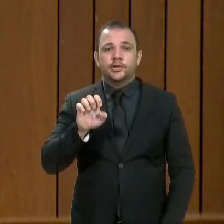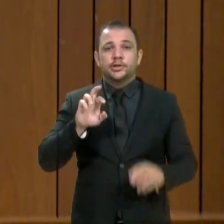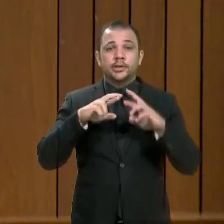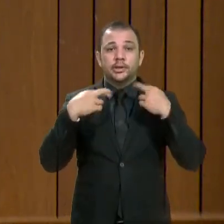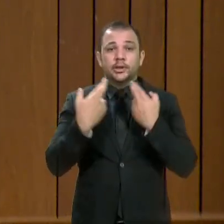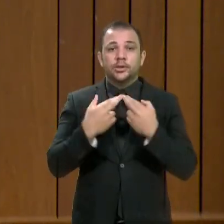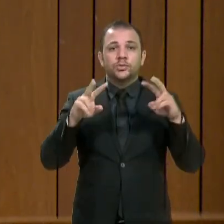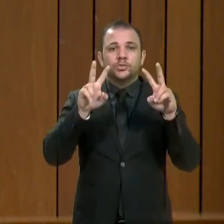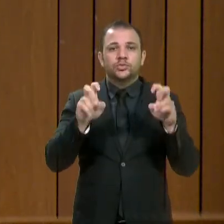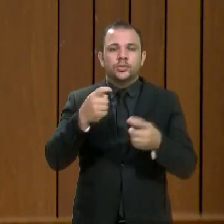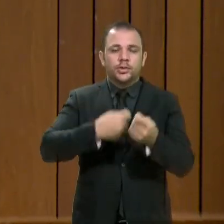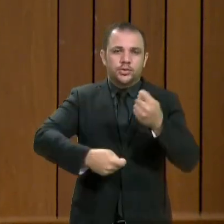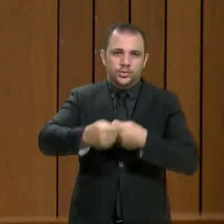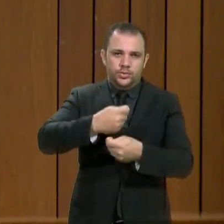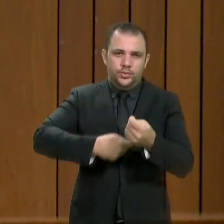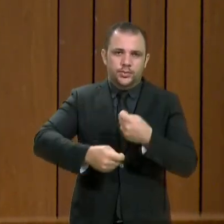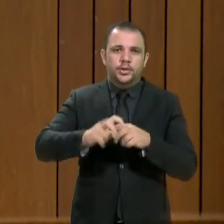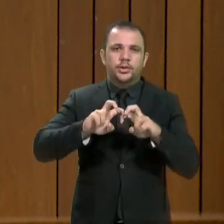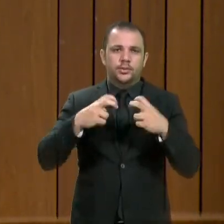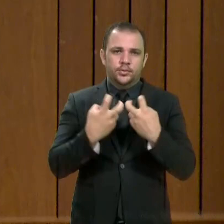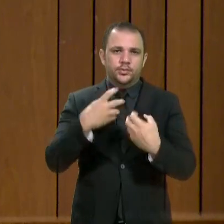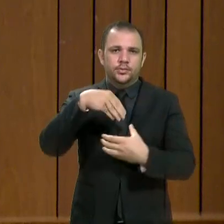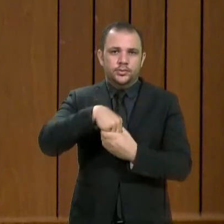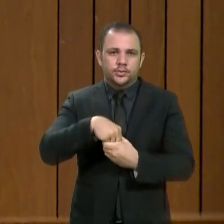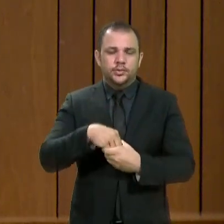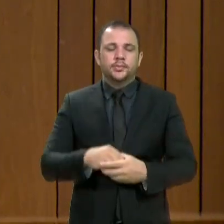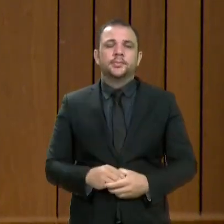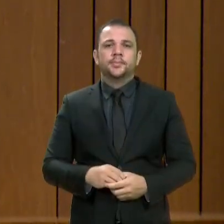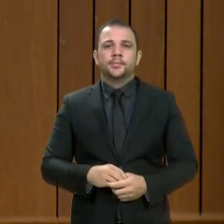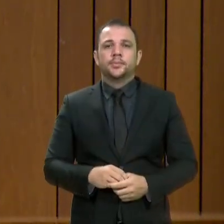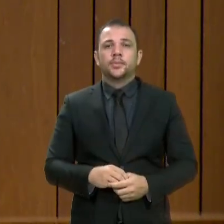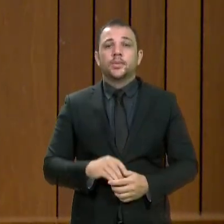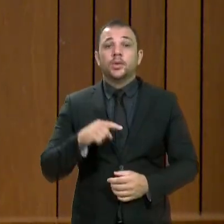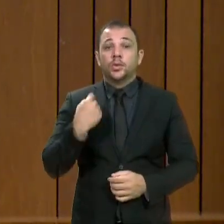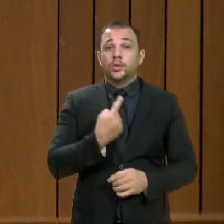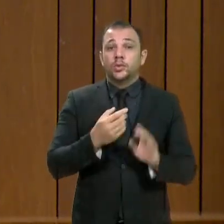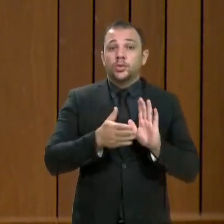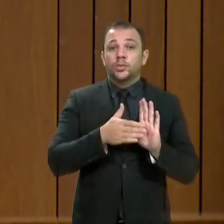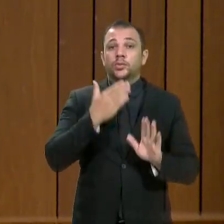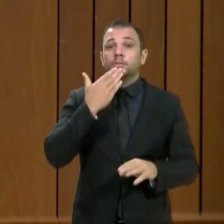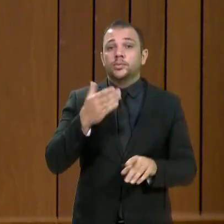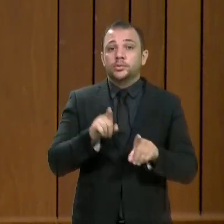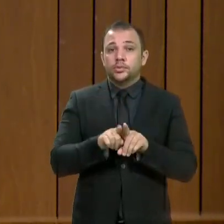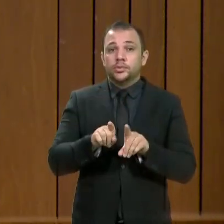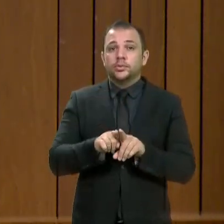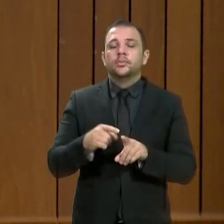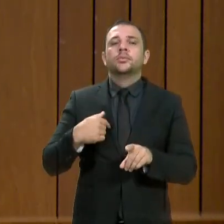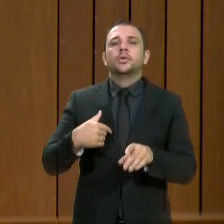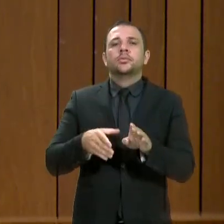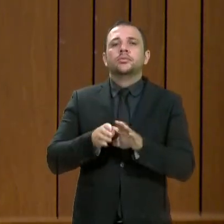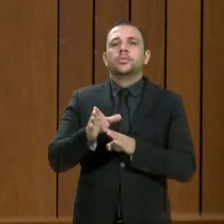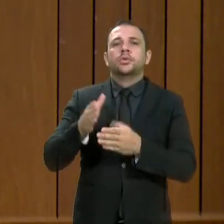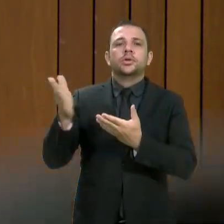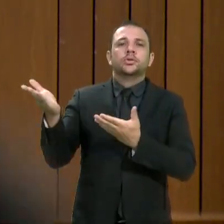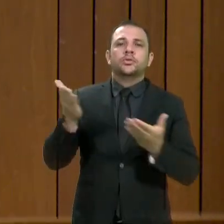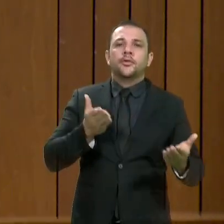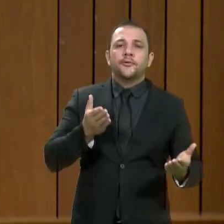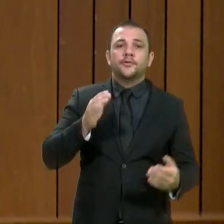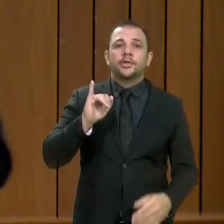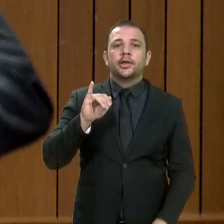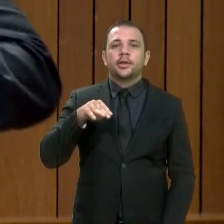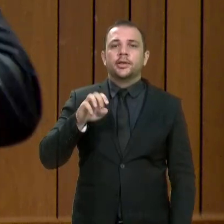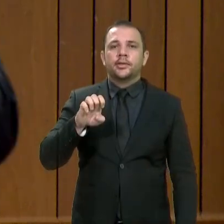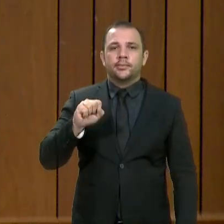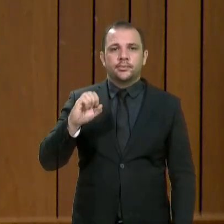da Comissão de Assuntos Econômicos, onde também, atendendo ao nosso requerimento, sugerimos a vinda do IMESC para